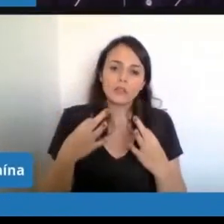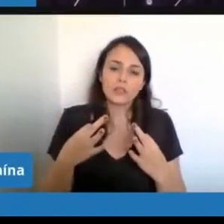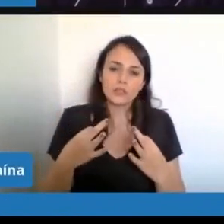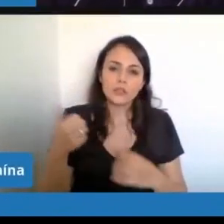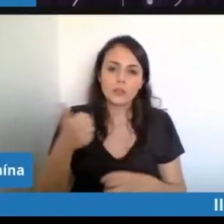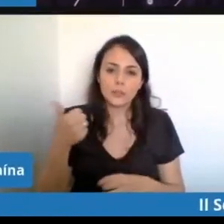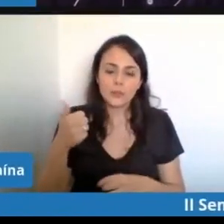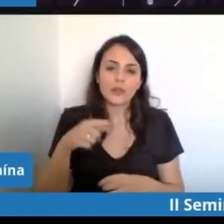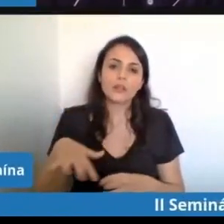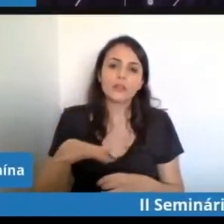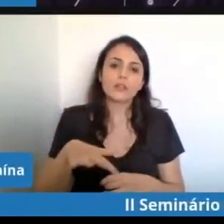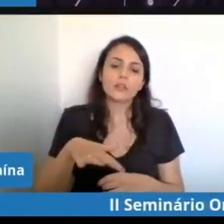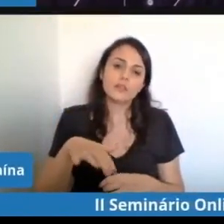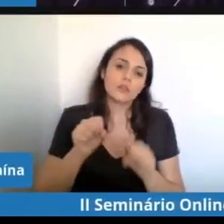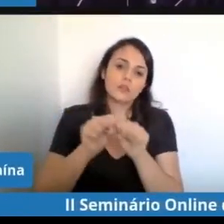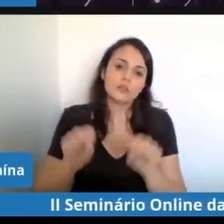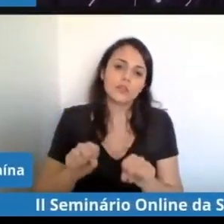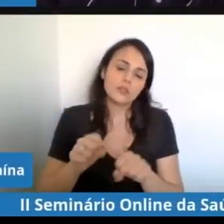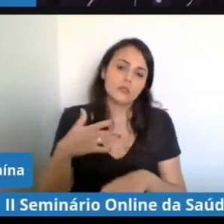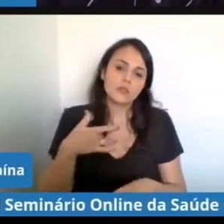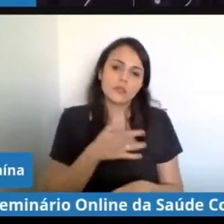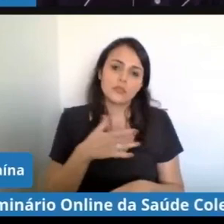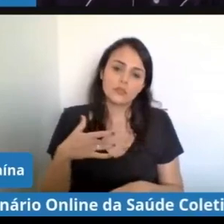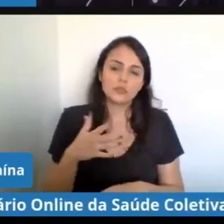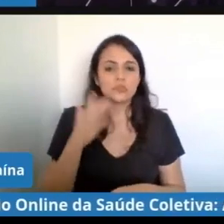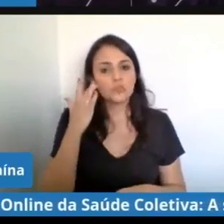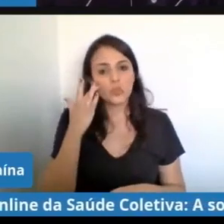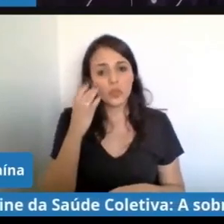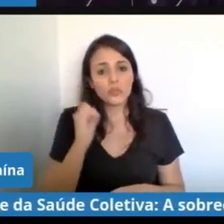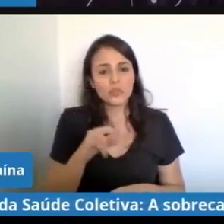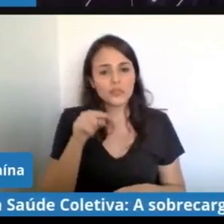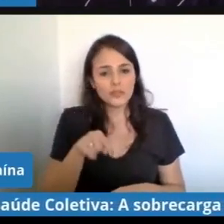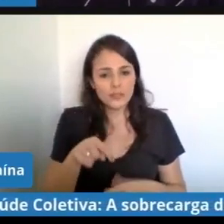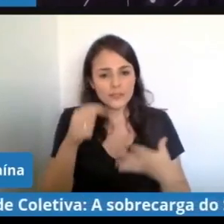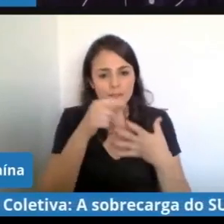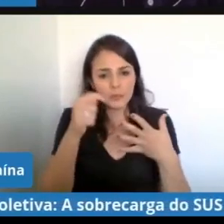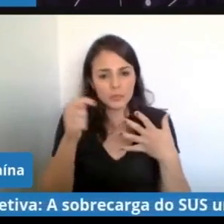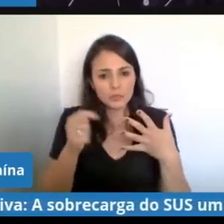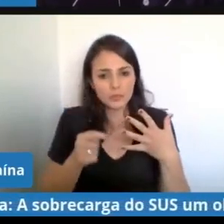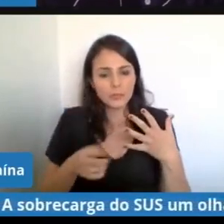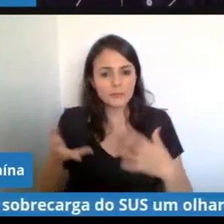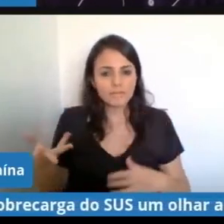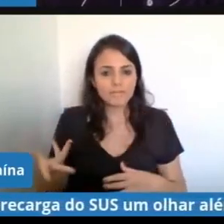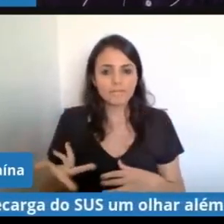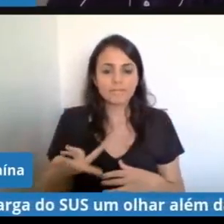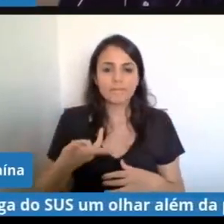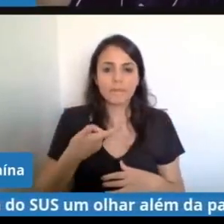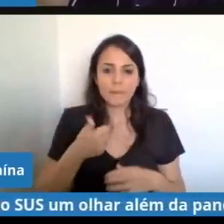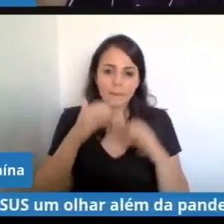no sistema de saúde. Eu acho que essas, se fossem muito bem aplicadas, né, e também